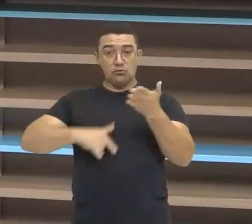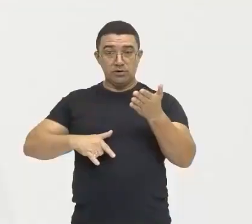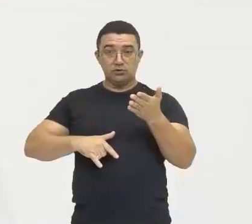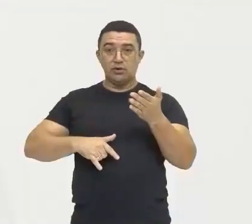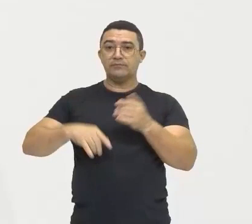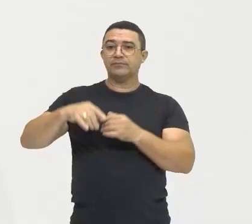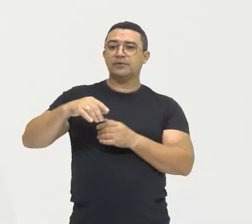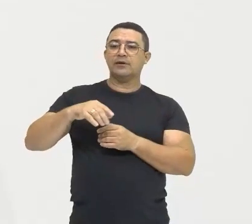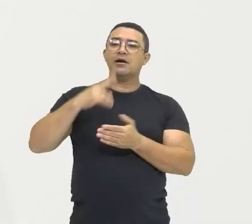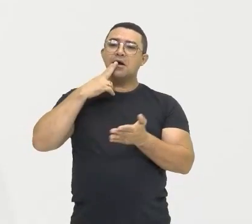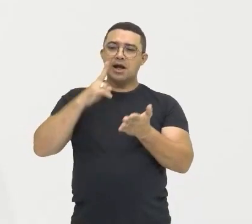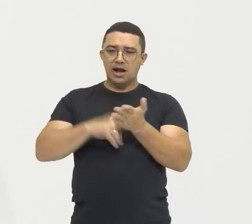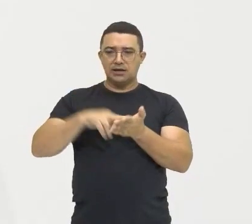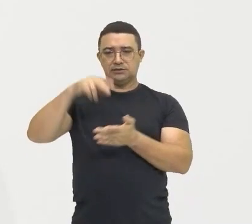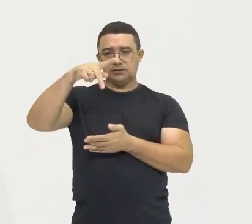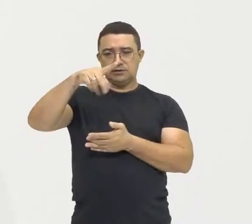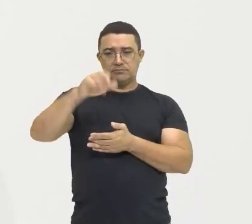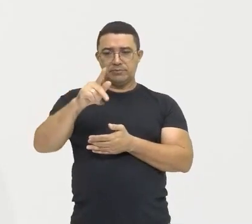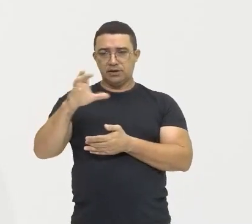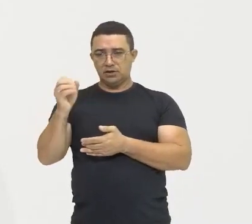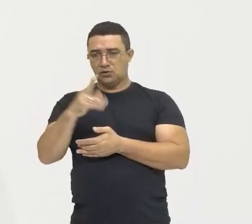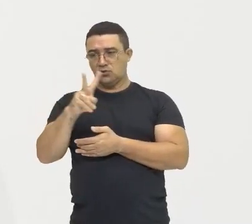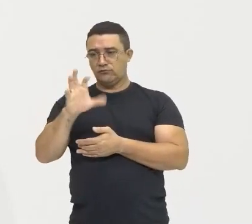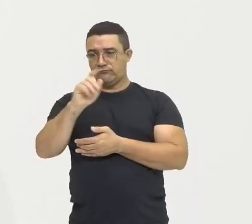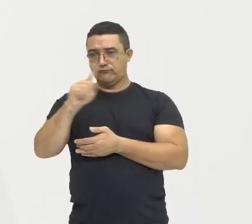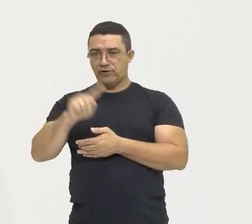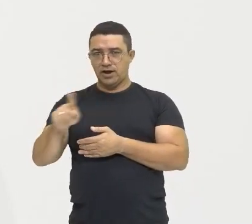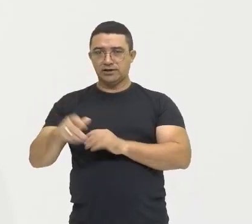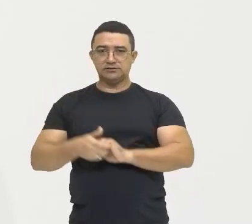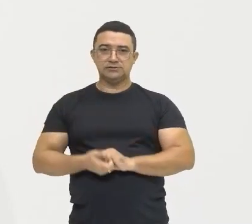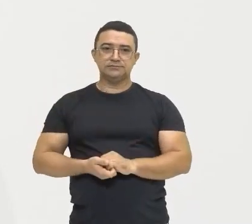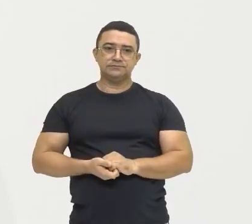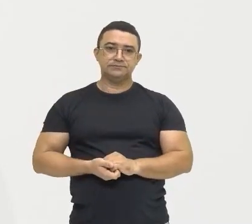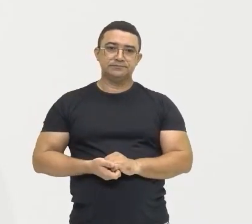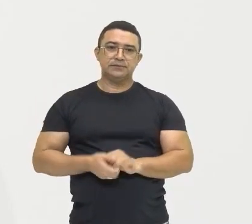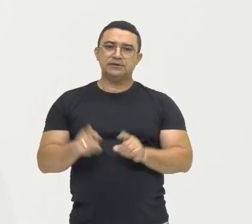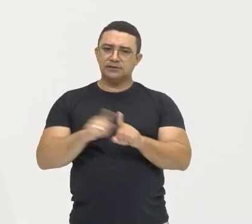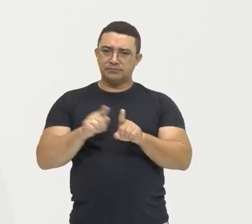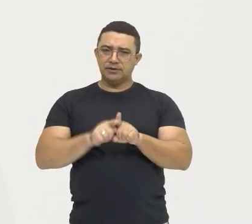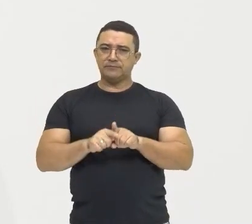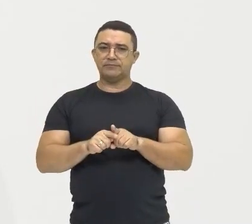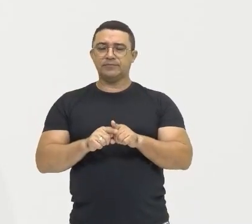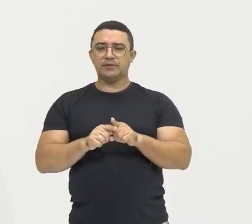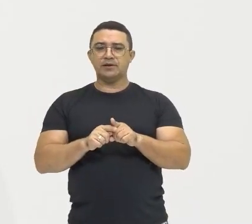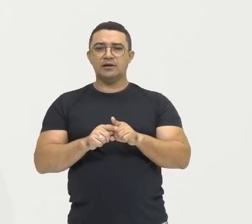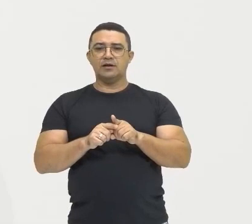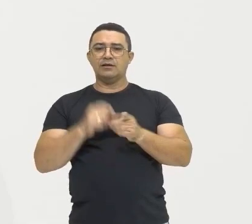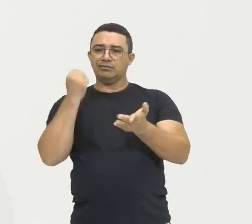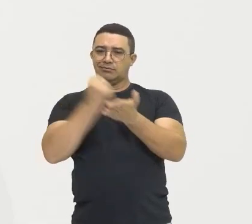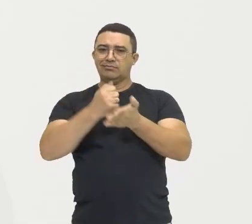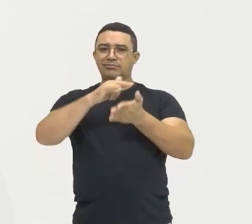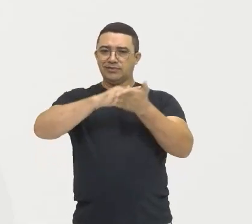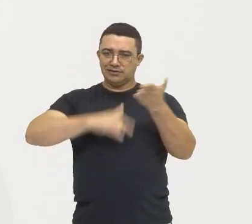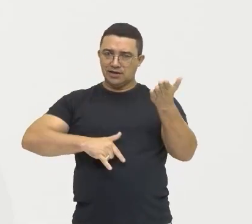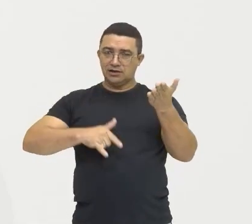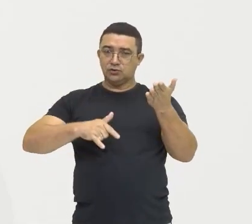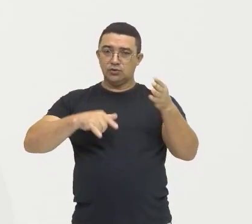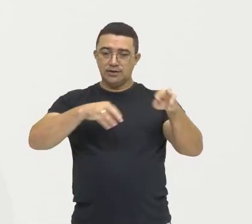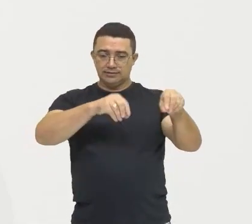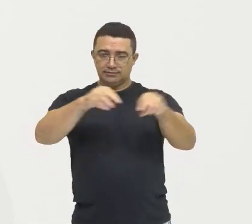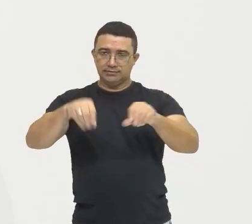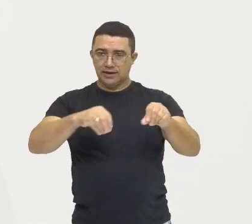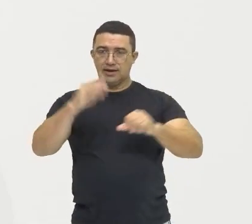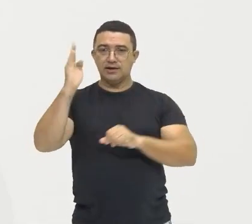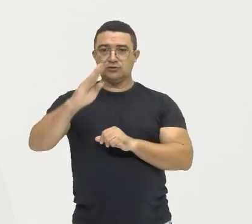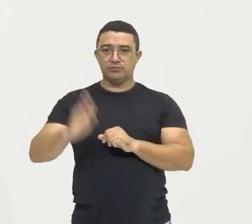Temos aqui a obra Tratado da Terra do Brasil, que foi escrito, segundo a crítica, provavelmente